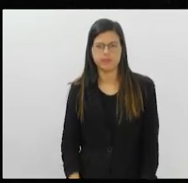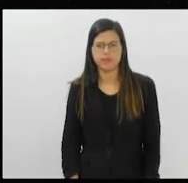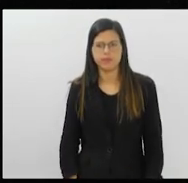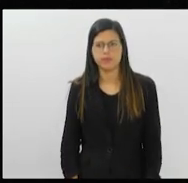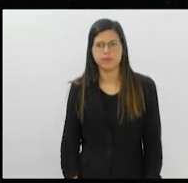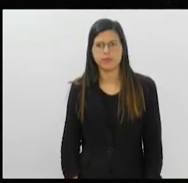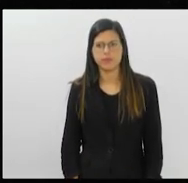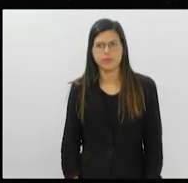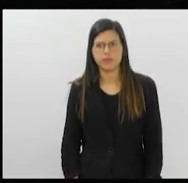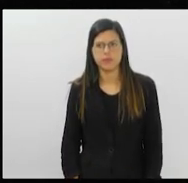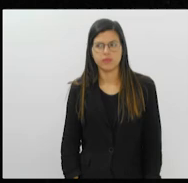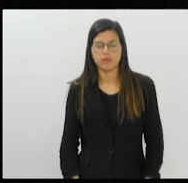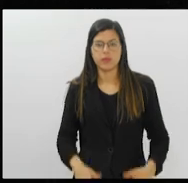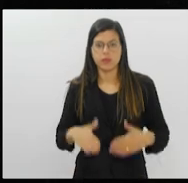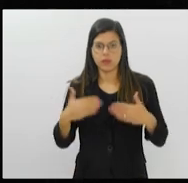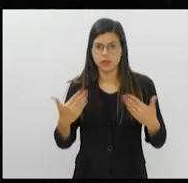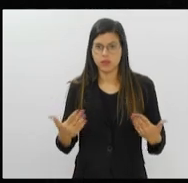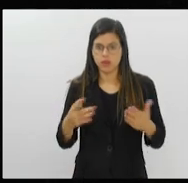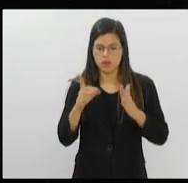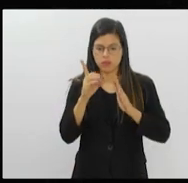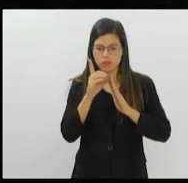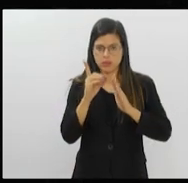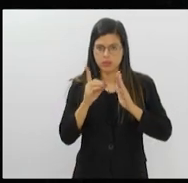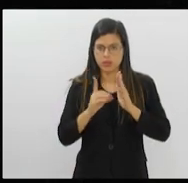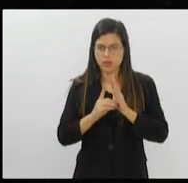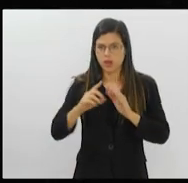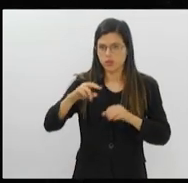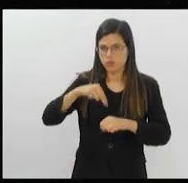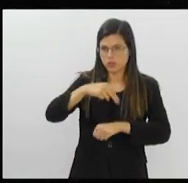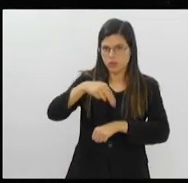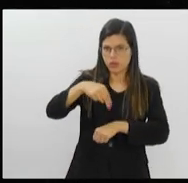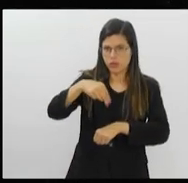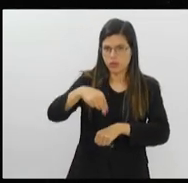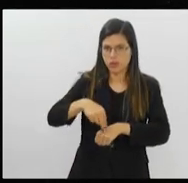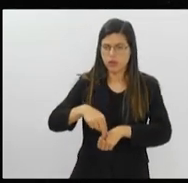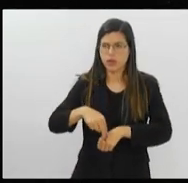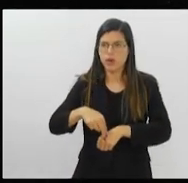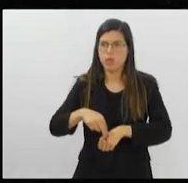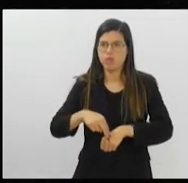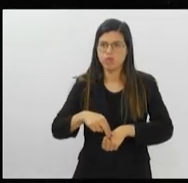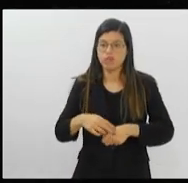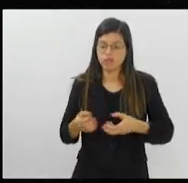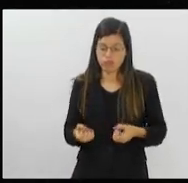então o decreto da União delega a ANP